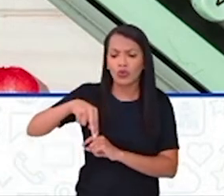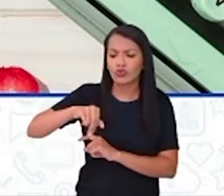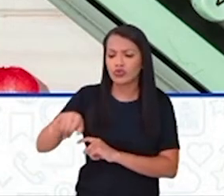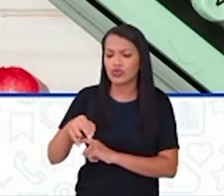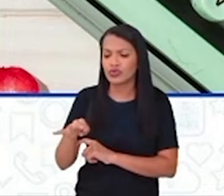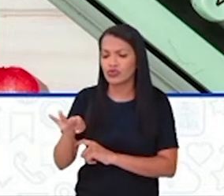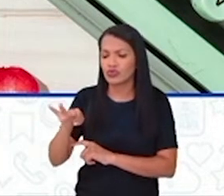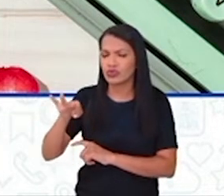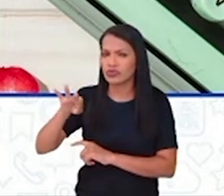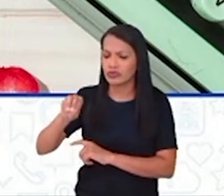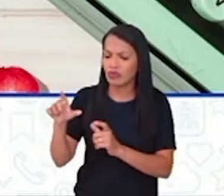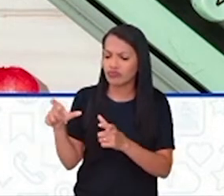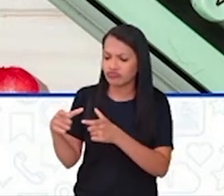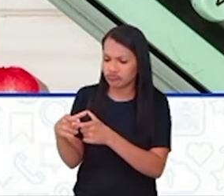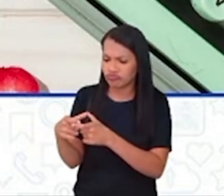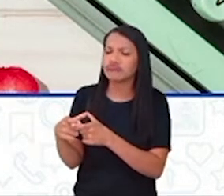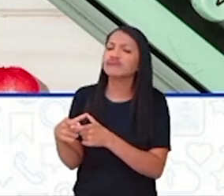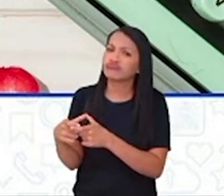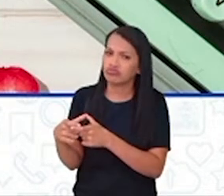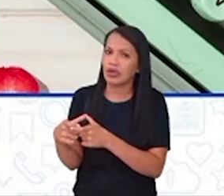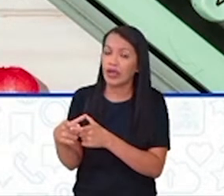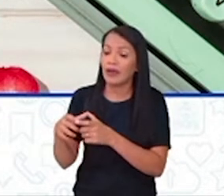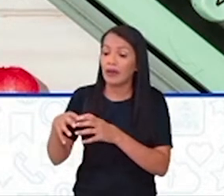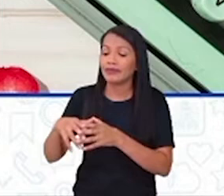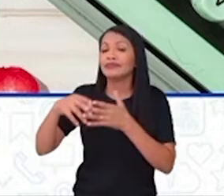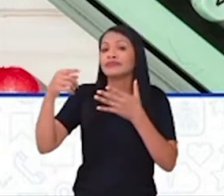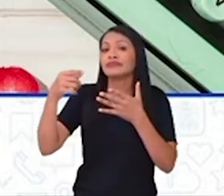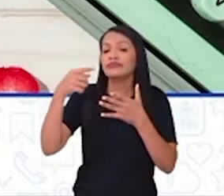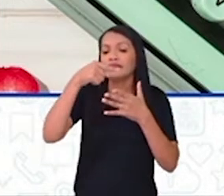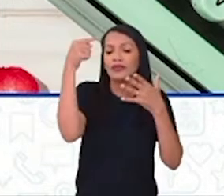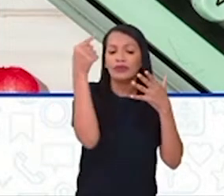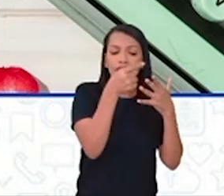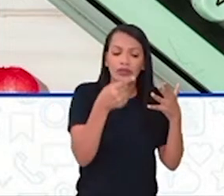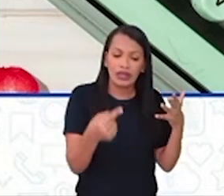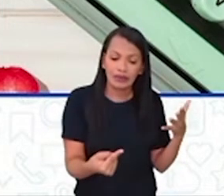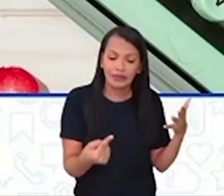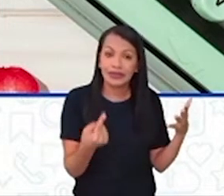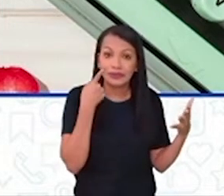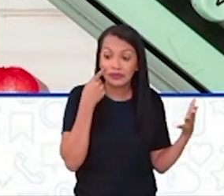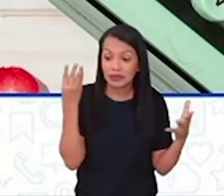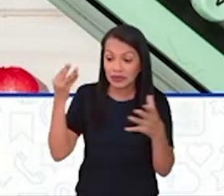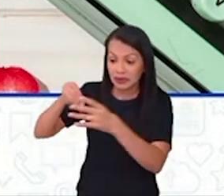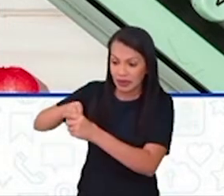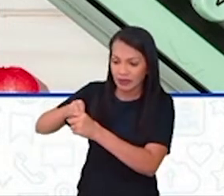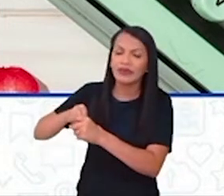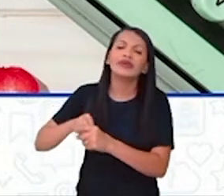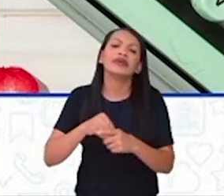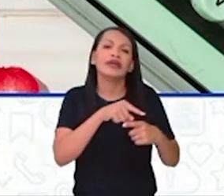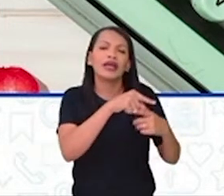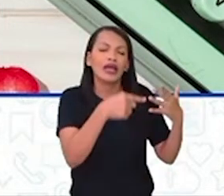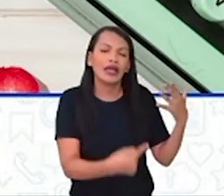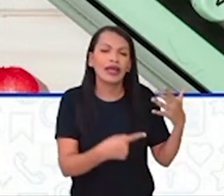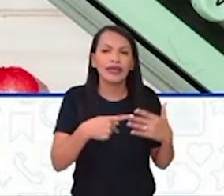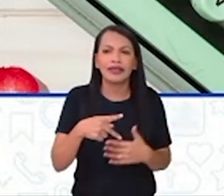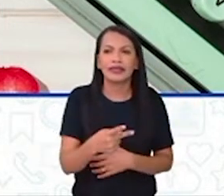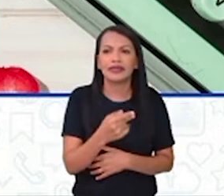O conjunto a gente vai chamar de hiperônimo. Os elementos do conjunto, de hipônimo. No